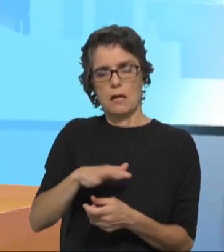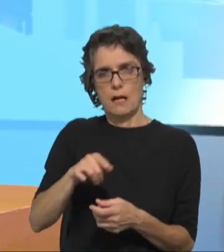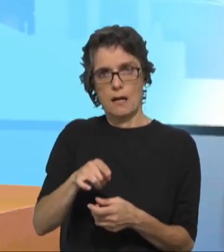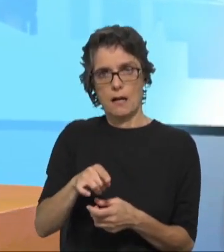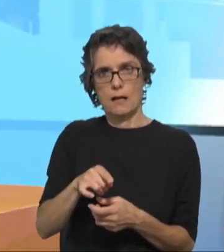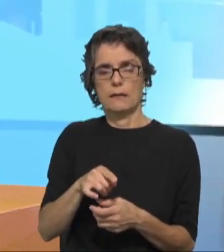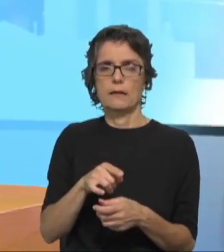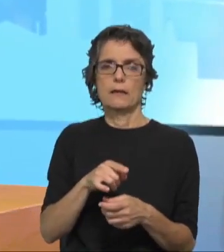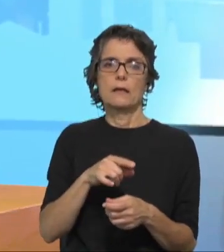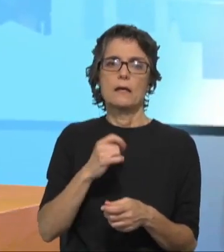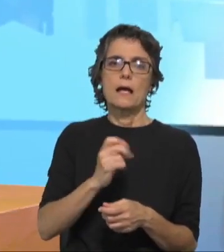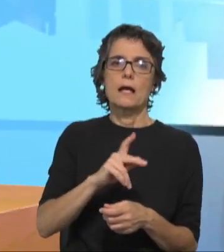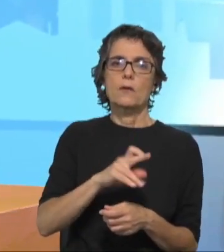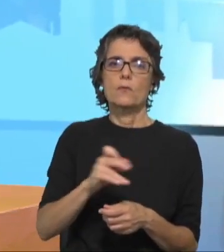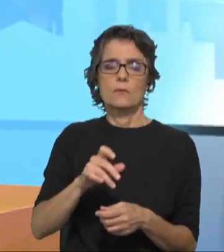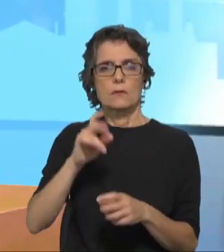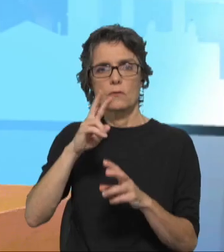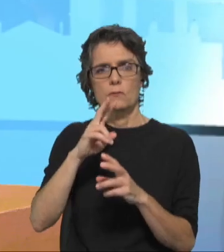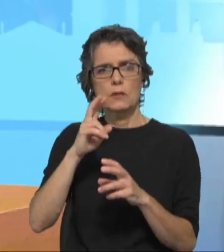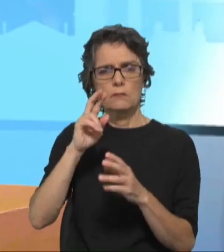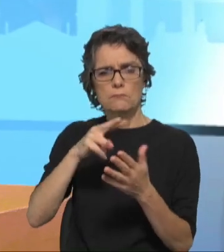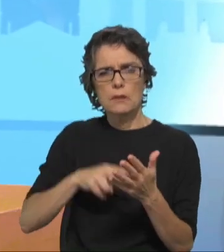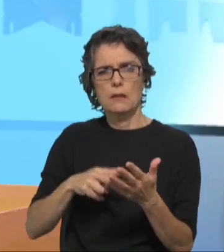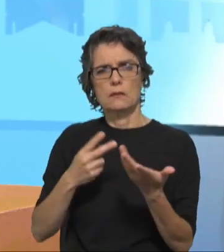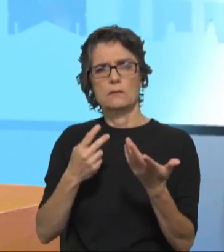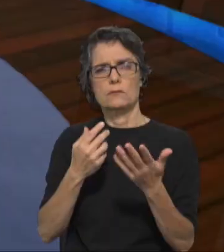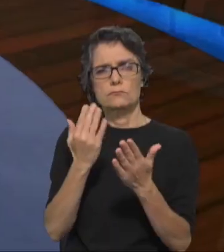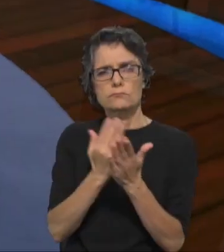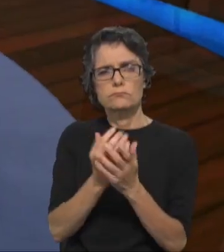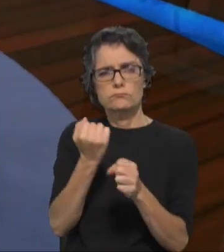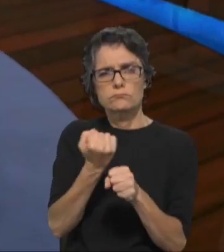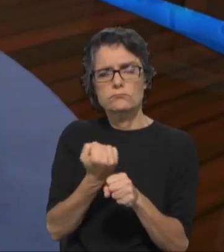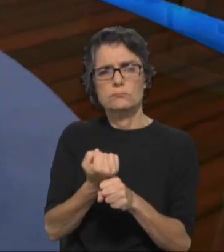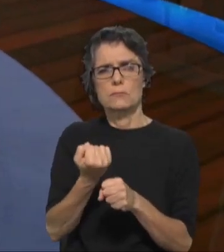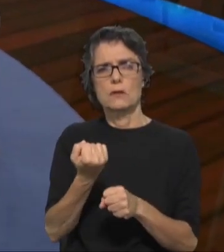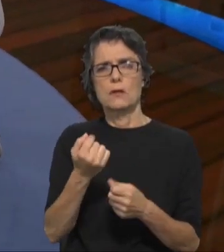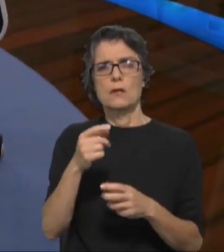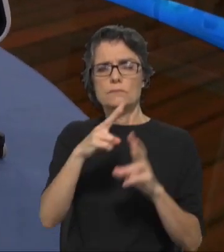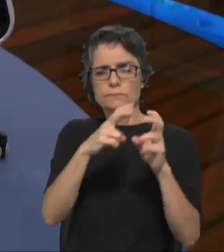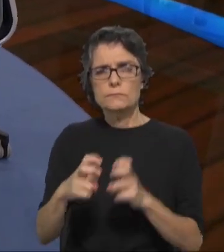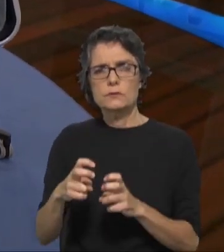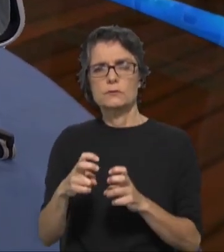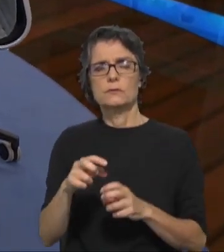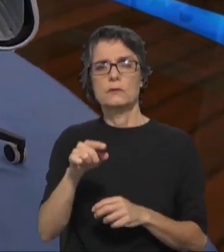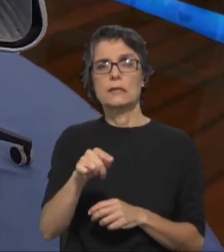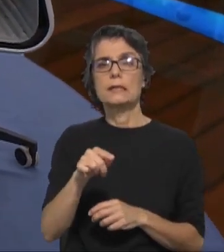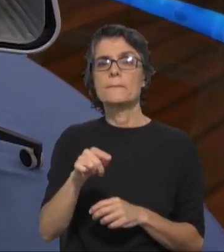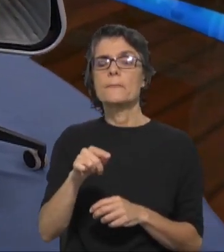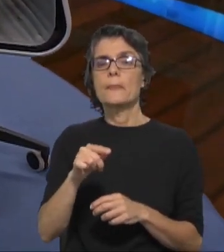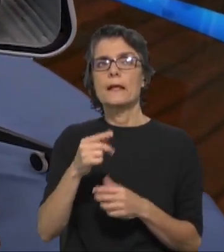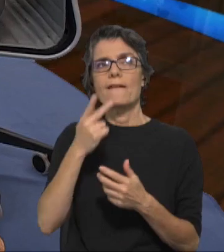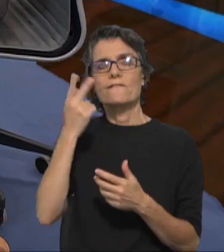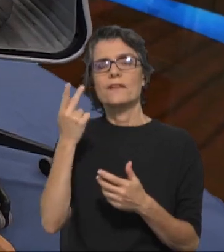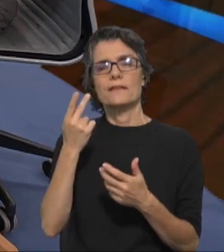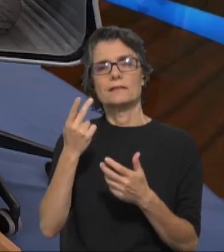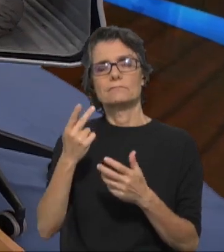leu, estudou e investigou, e na fase madura da vida, esta fase em que nós falamos da maturidade da vida. E quando